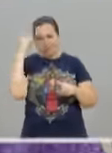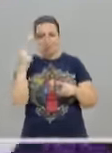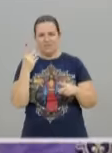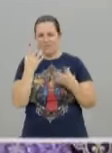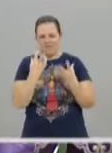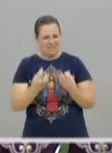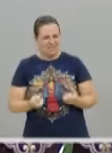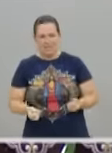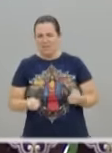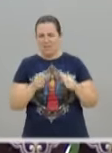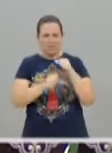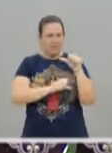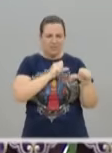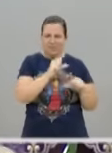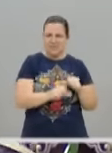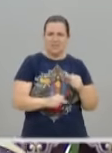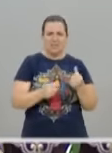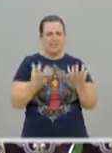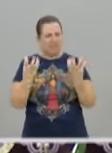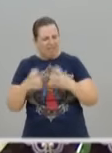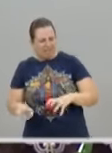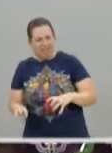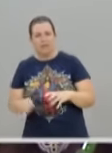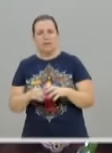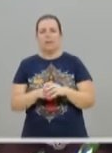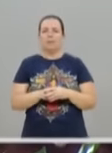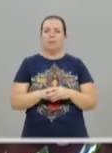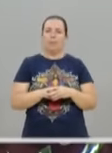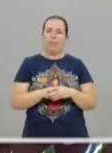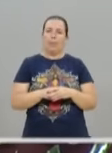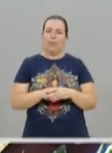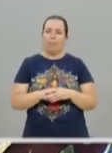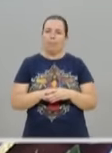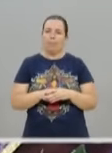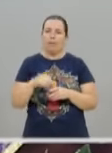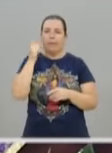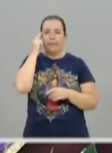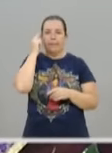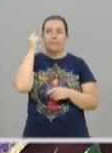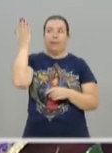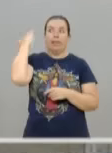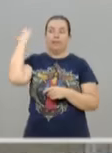aceito não isso não aquilo se coloca no tempo de